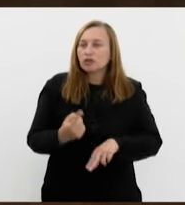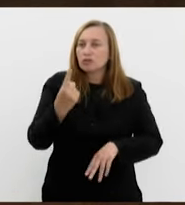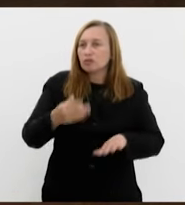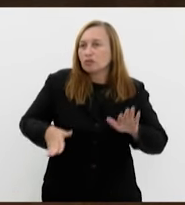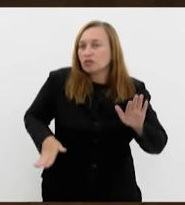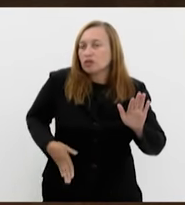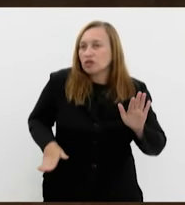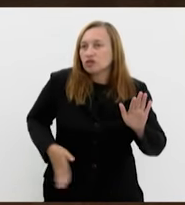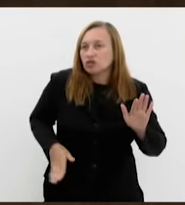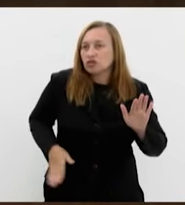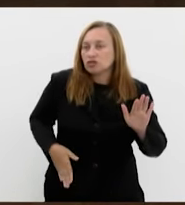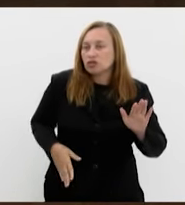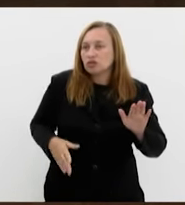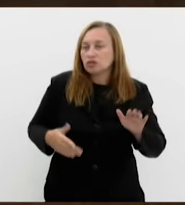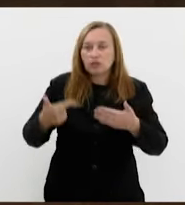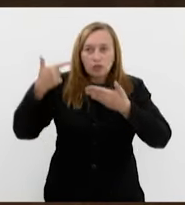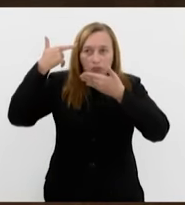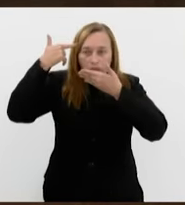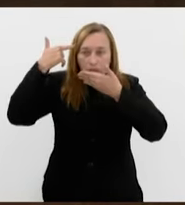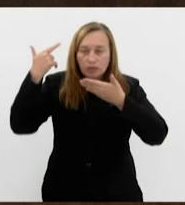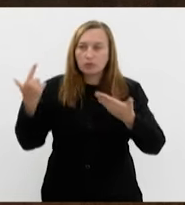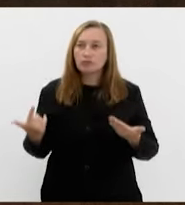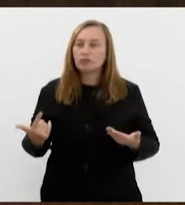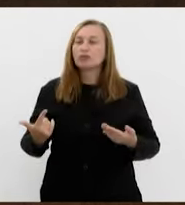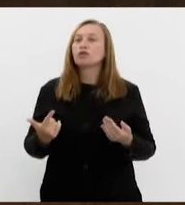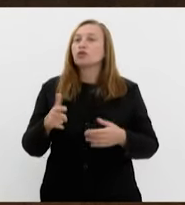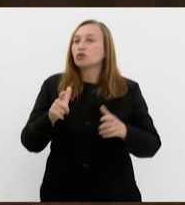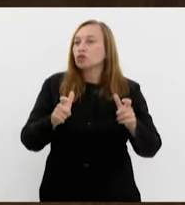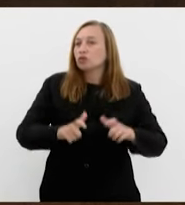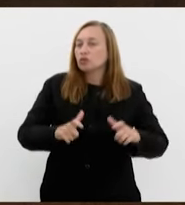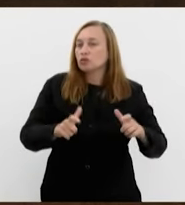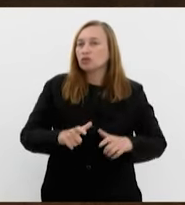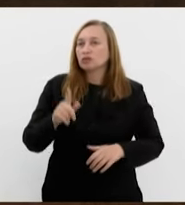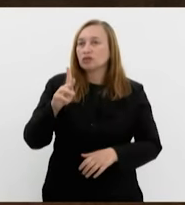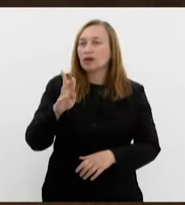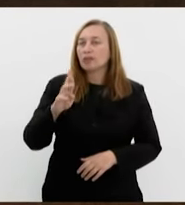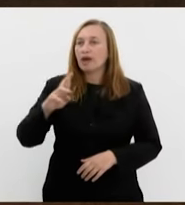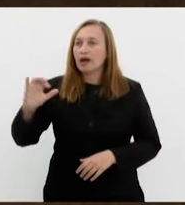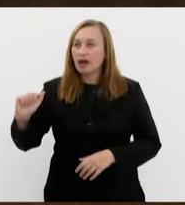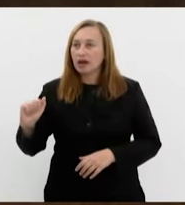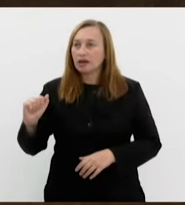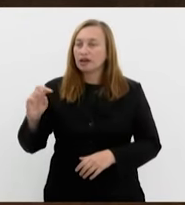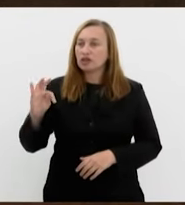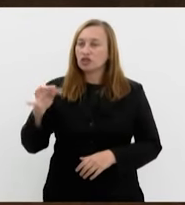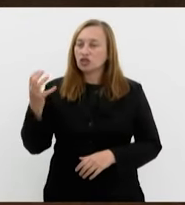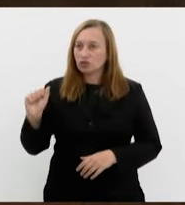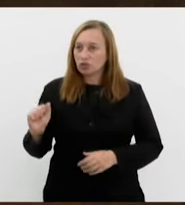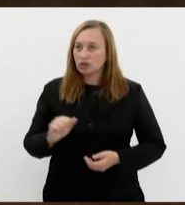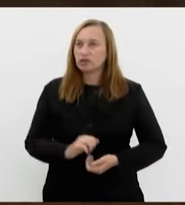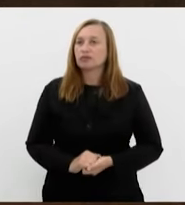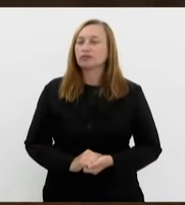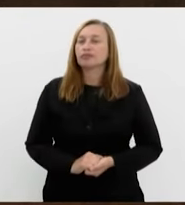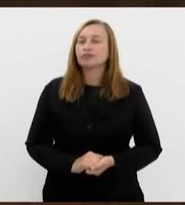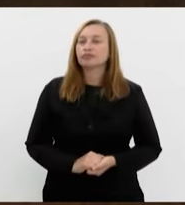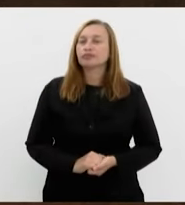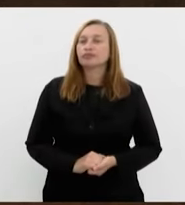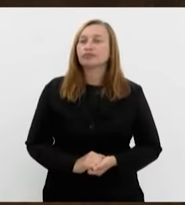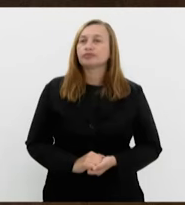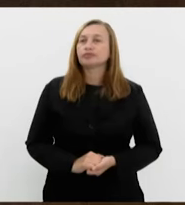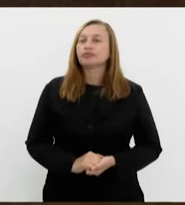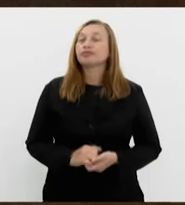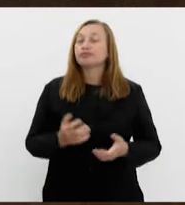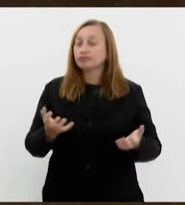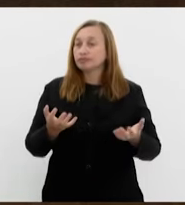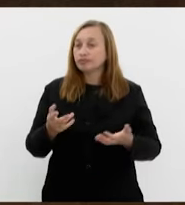acusado de praticar sequestro relâmpago na região da Barra da Tijuca e Recreio dos Bandeirantes. E aqui eu quero